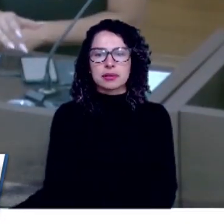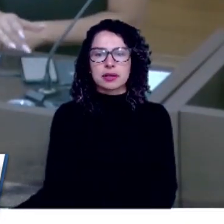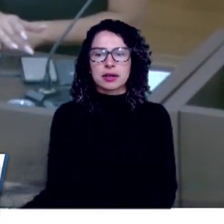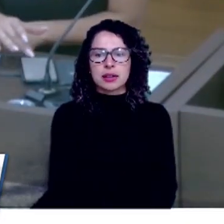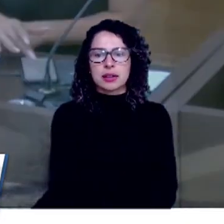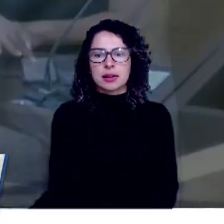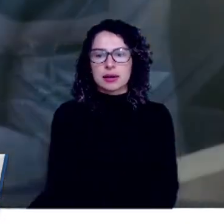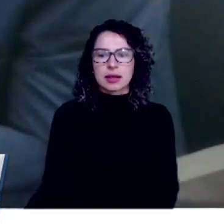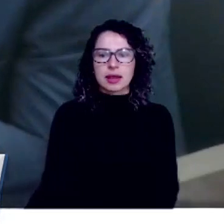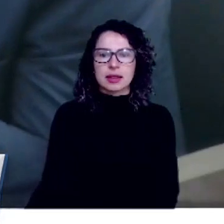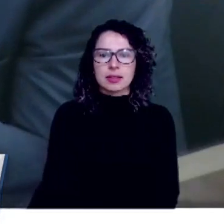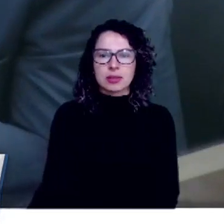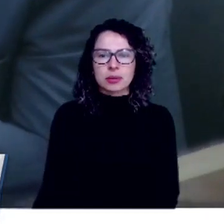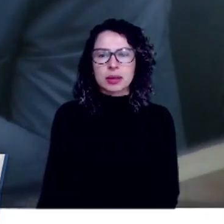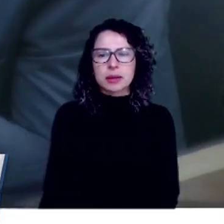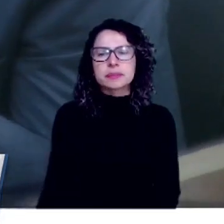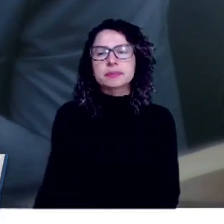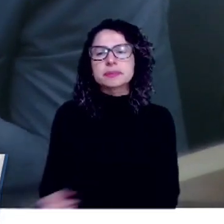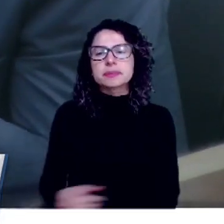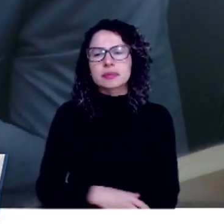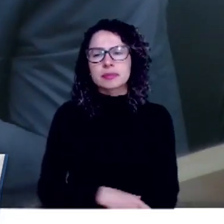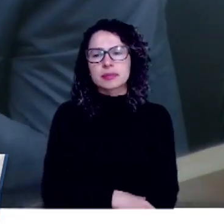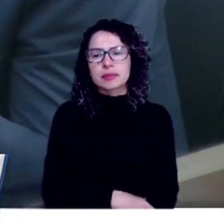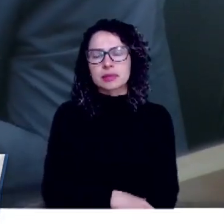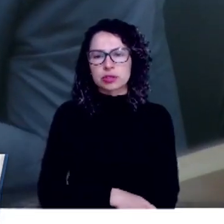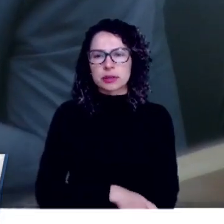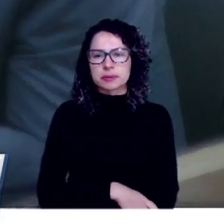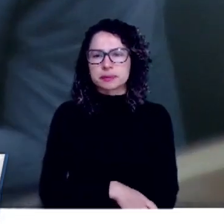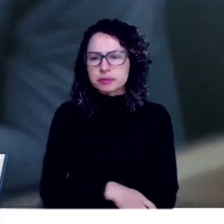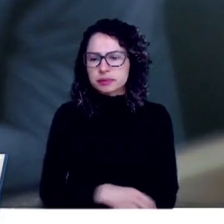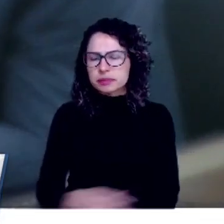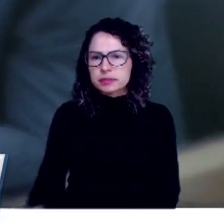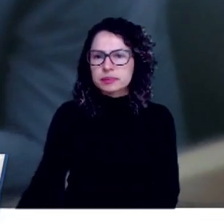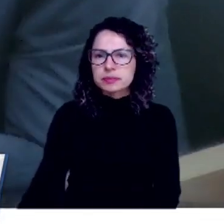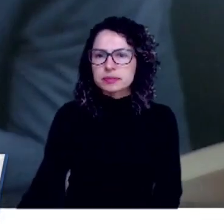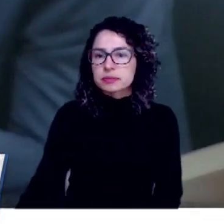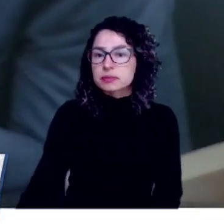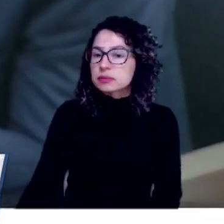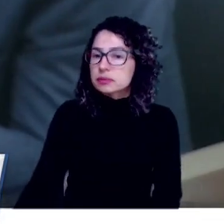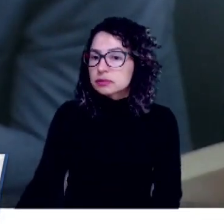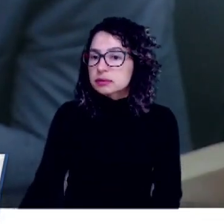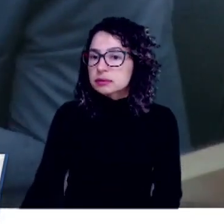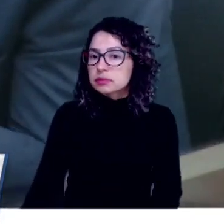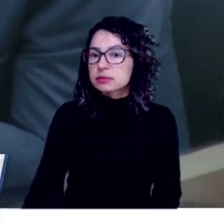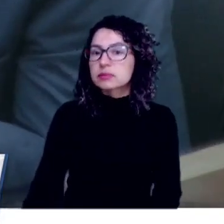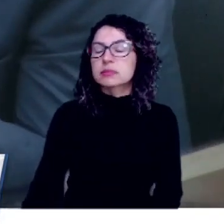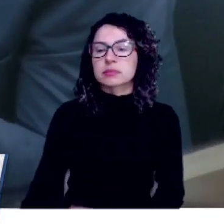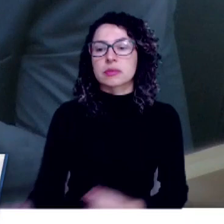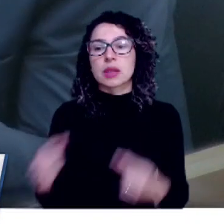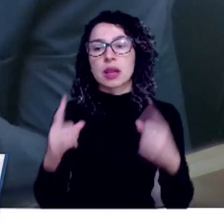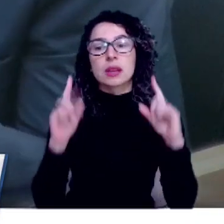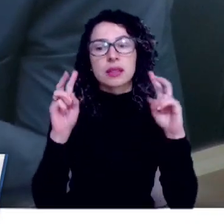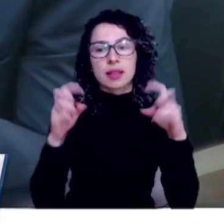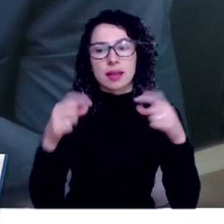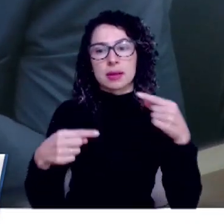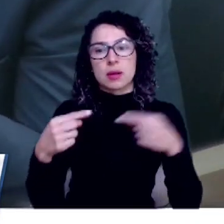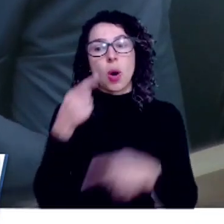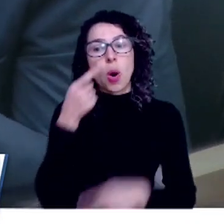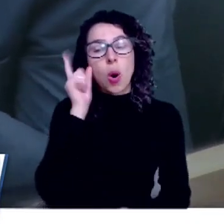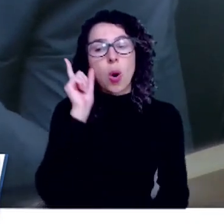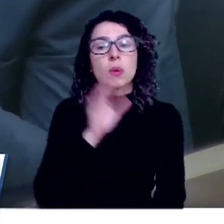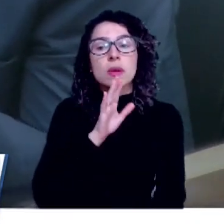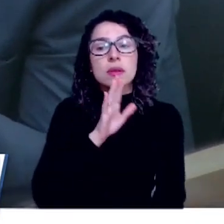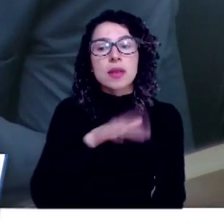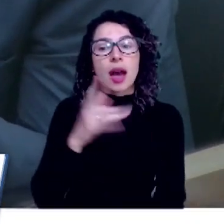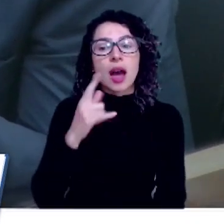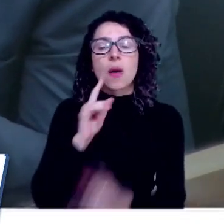Aproveitando esse momento que o Gilson coloca esse requerimento em discussão, ontem à tarde eu recebi uma